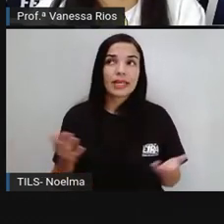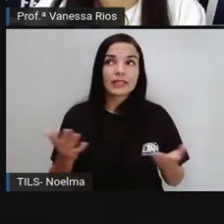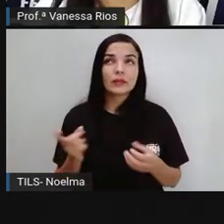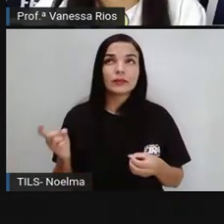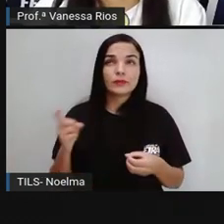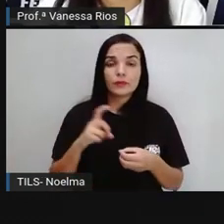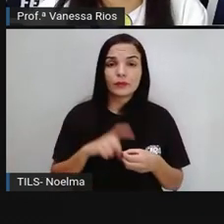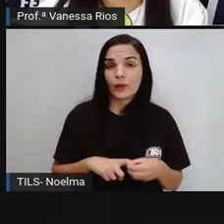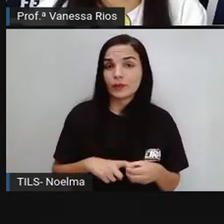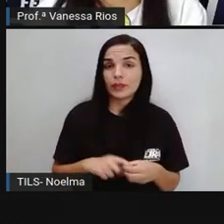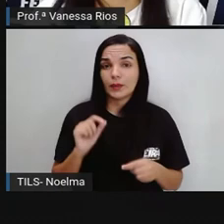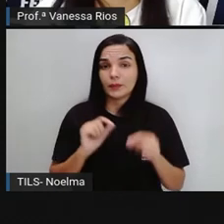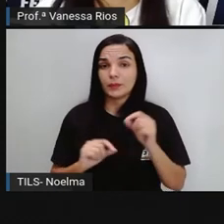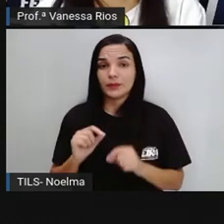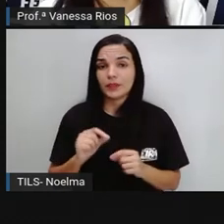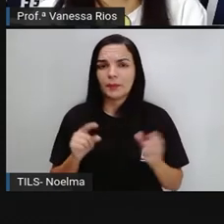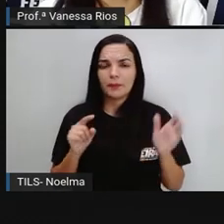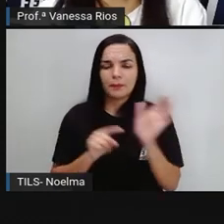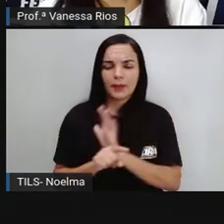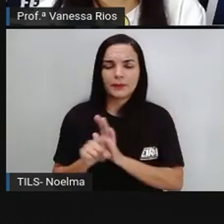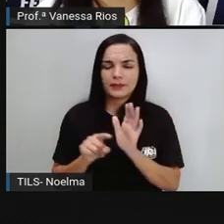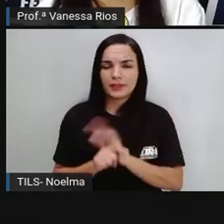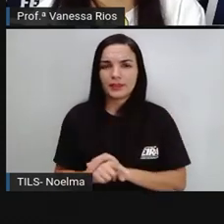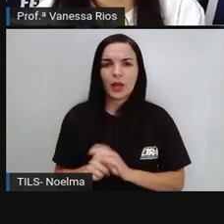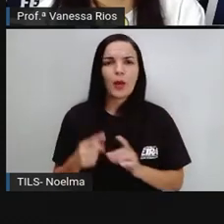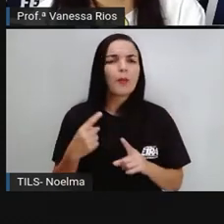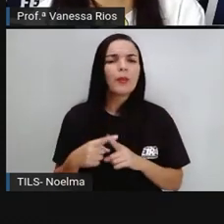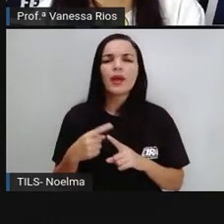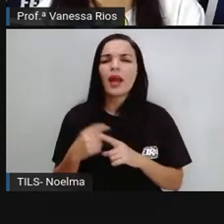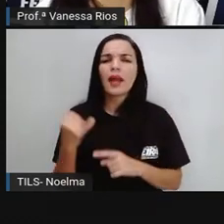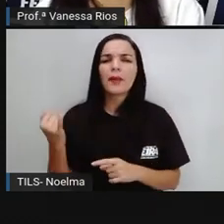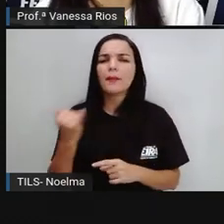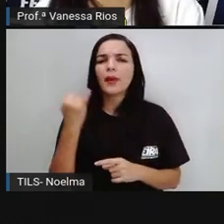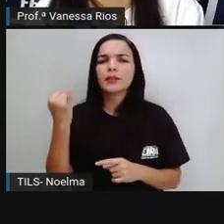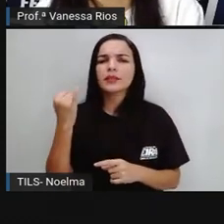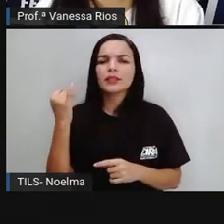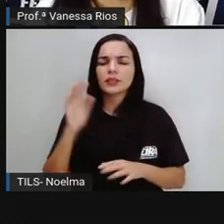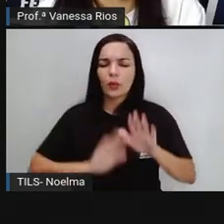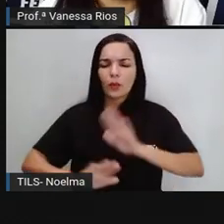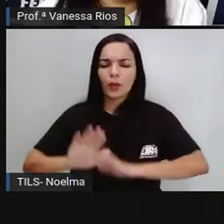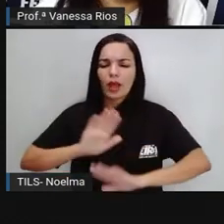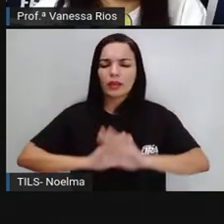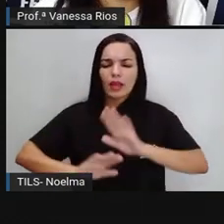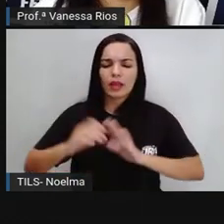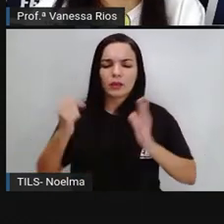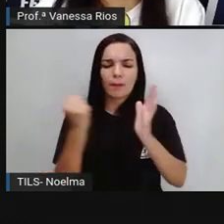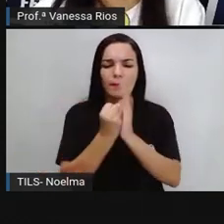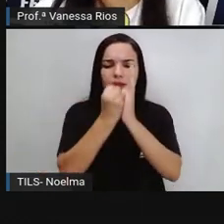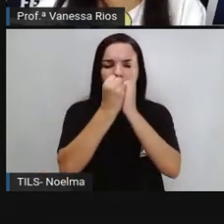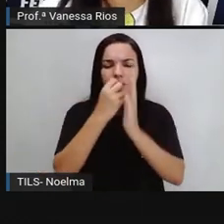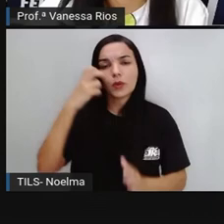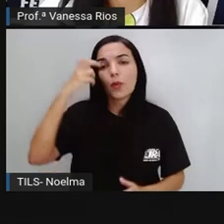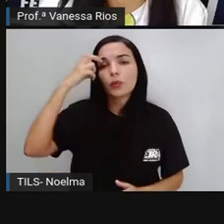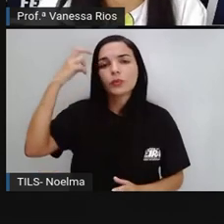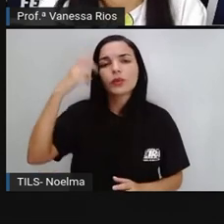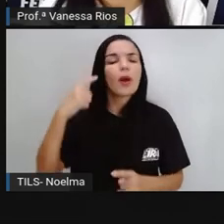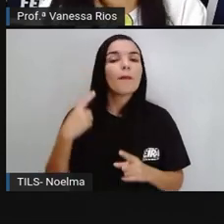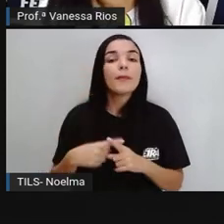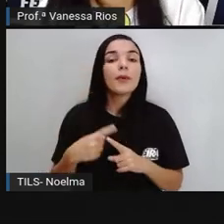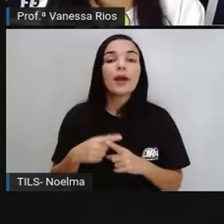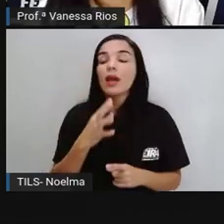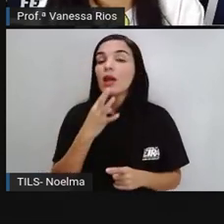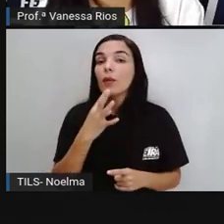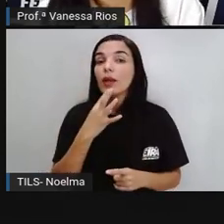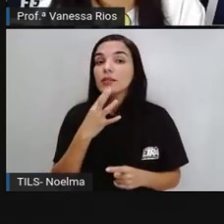volta novamente, né, questionando por que é importante nós preservarmos o patrimônio cultural? Por que conhecer